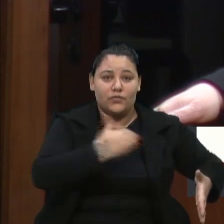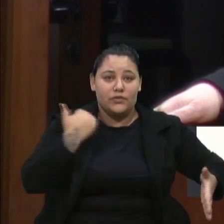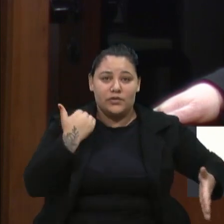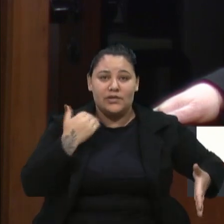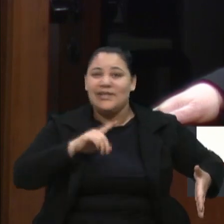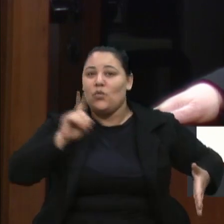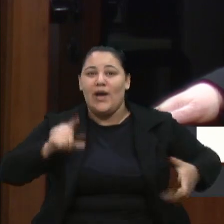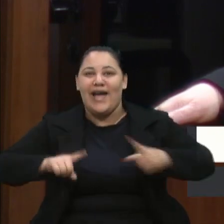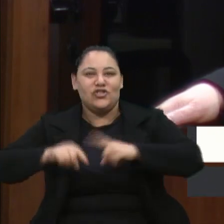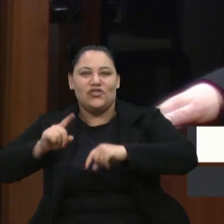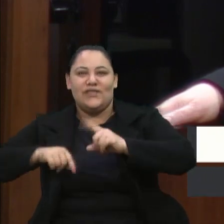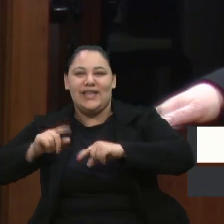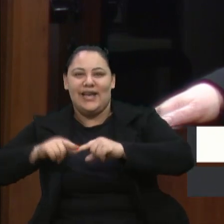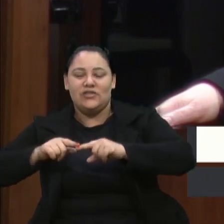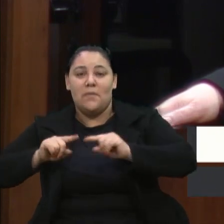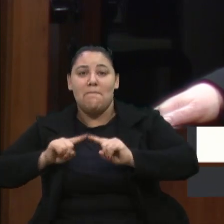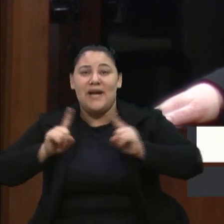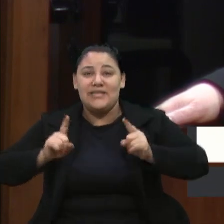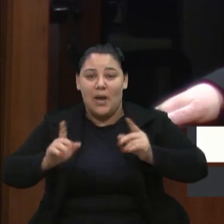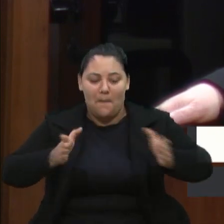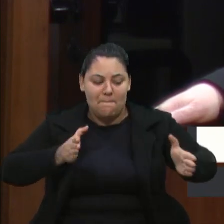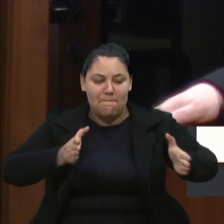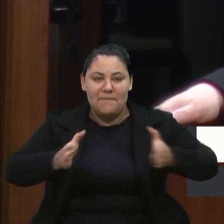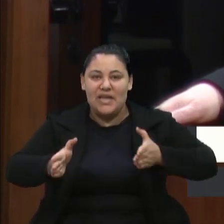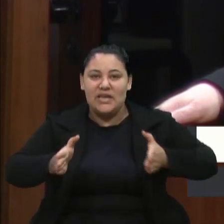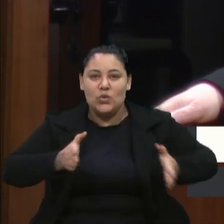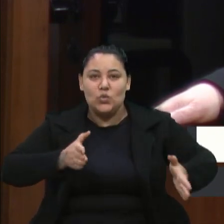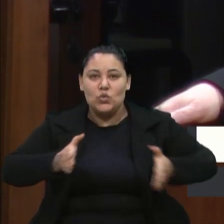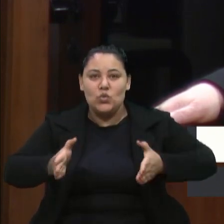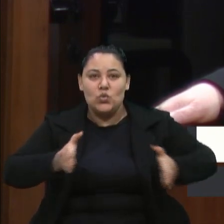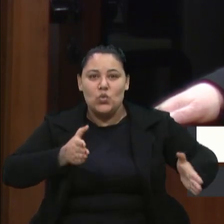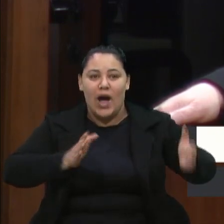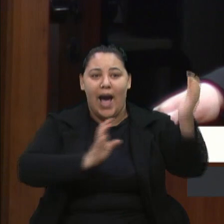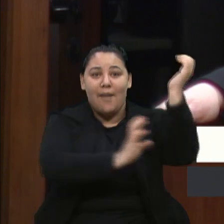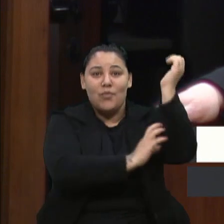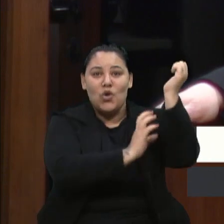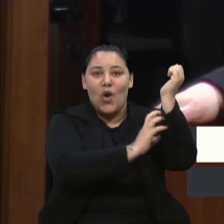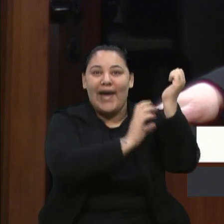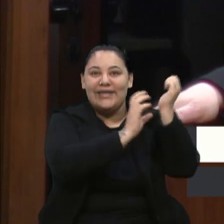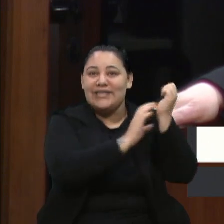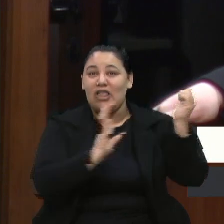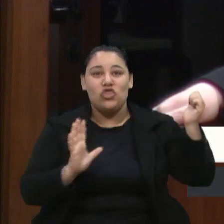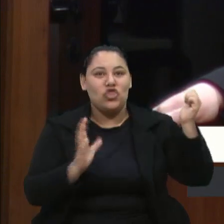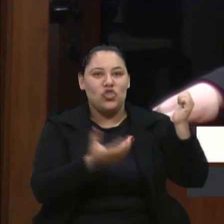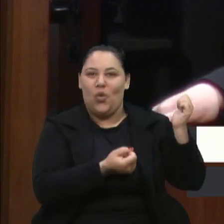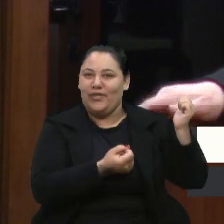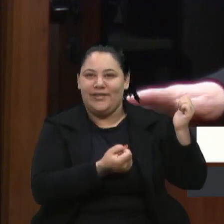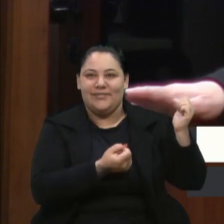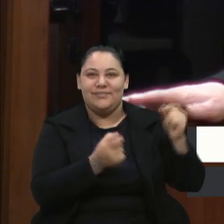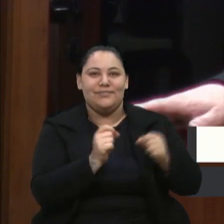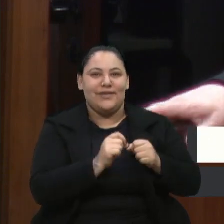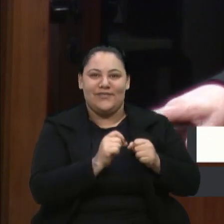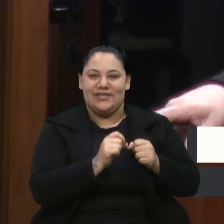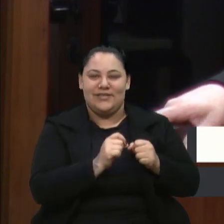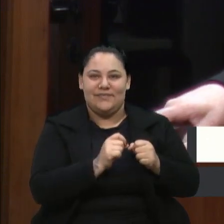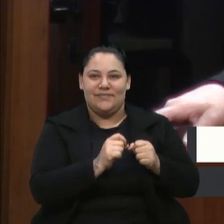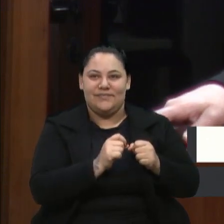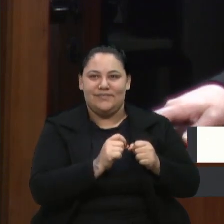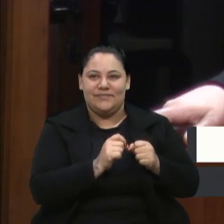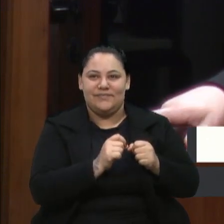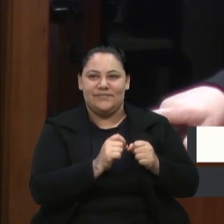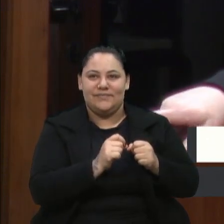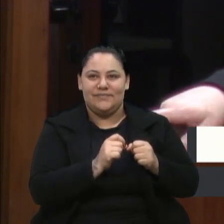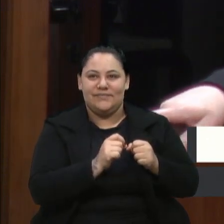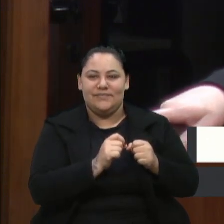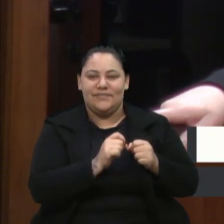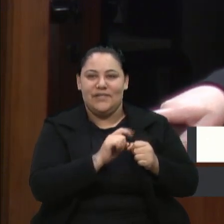em si, mas o timing, o tempo, a morosidade, a burocracia. Então, eu até não dei a notícia para ele,